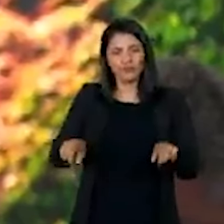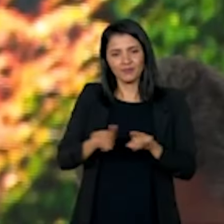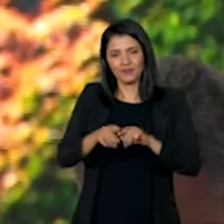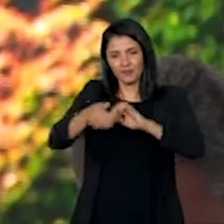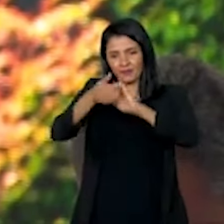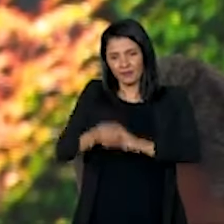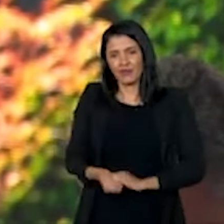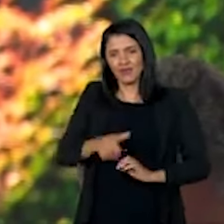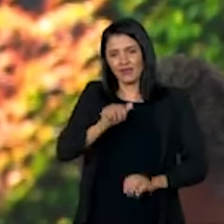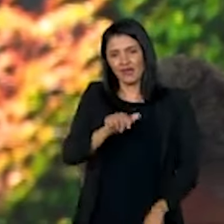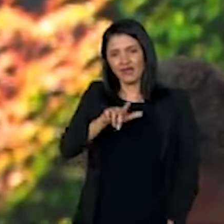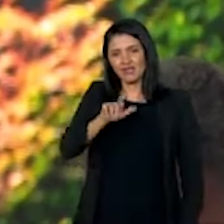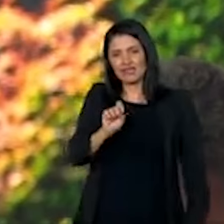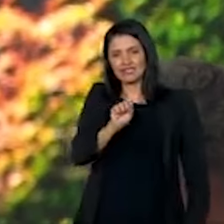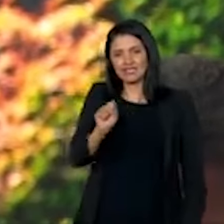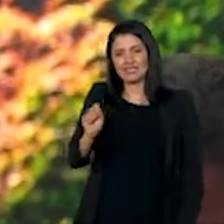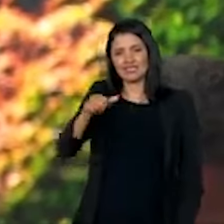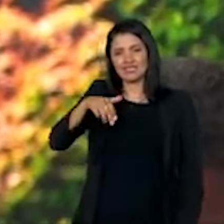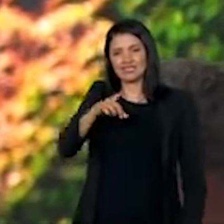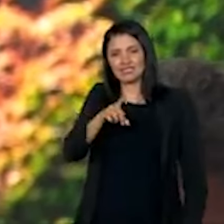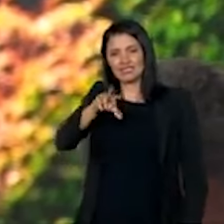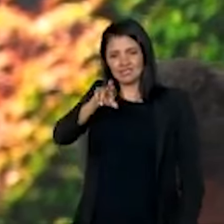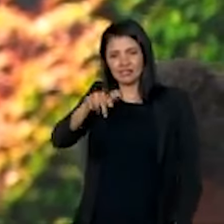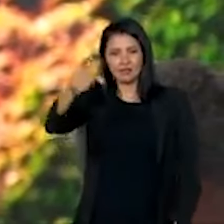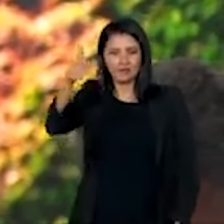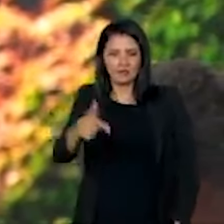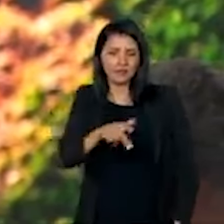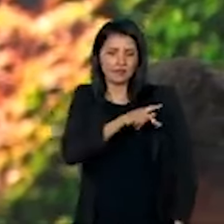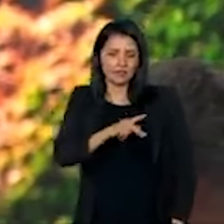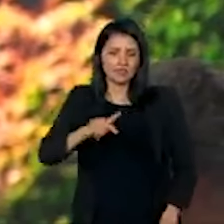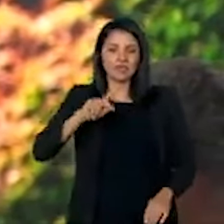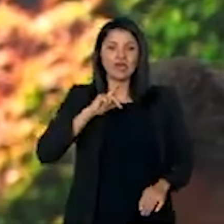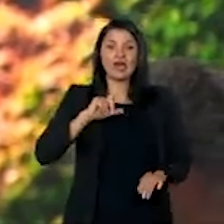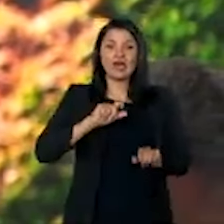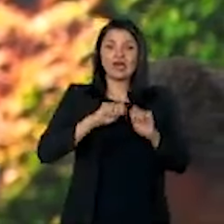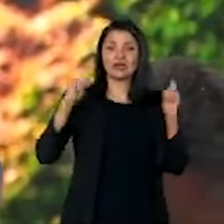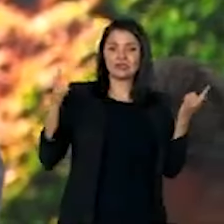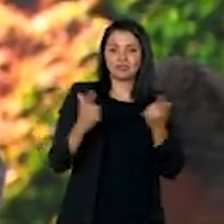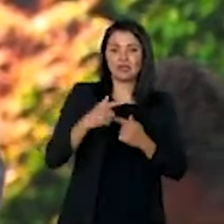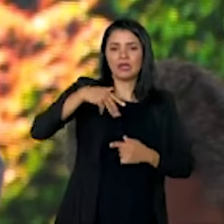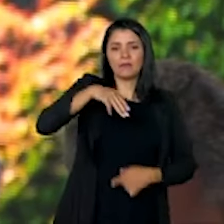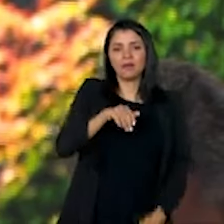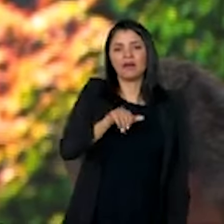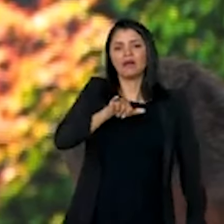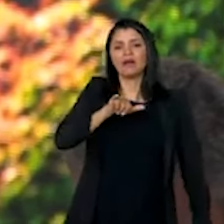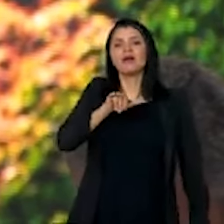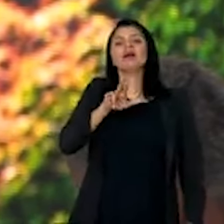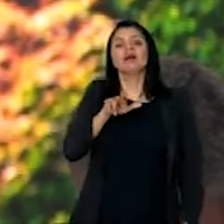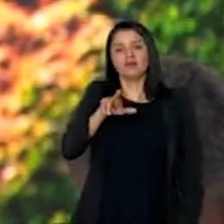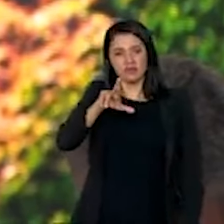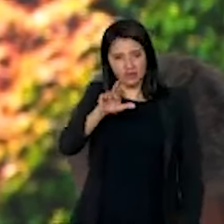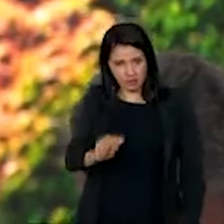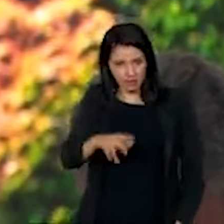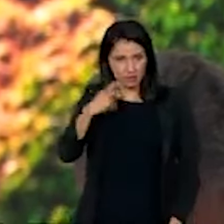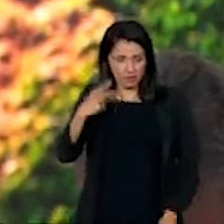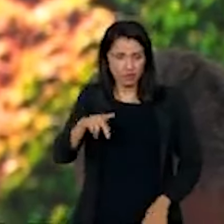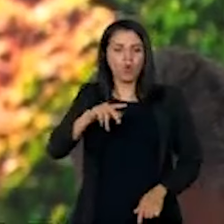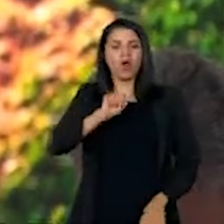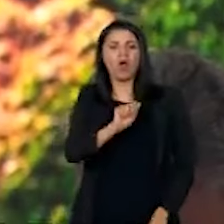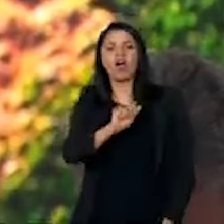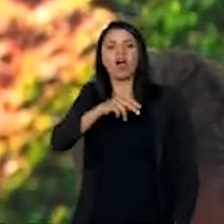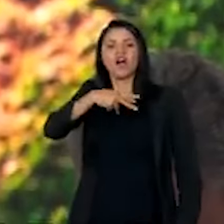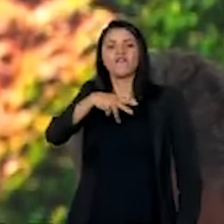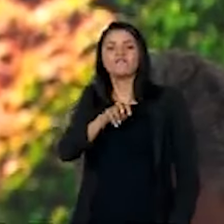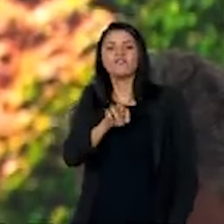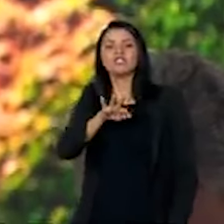Campelo, companheira vice-presidente da Assembleia, e a Mayara Dias, companheira do Avante. Quero cumprimentar